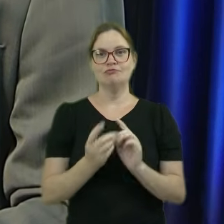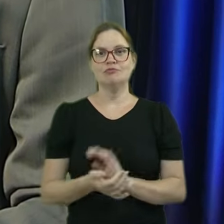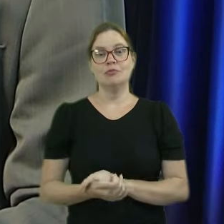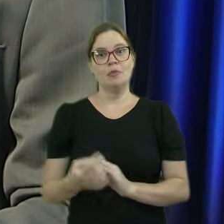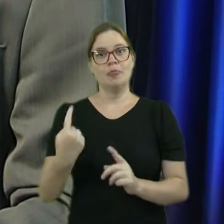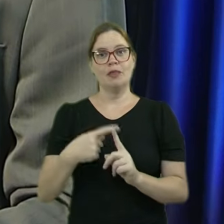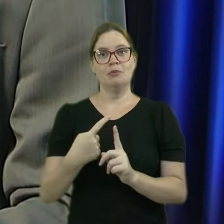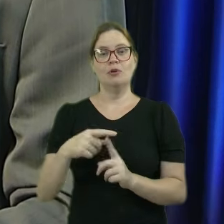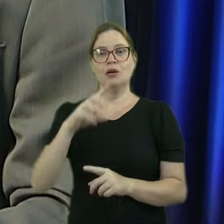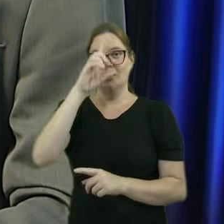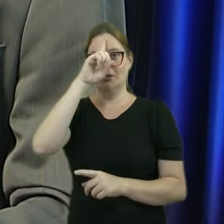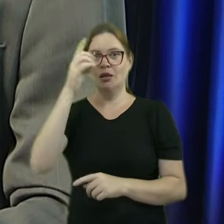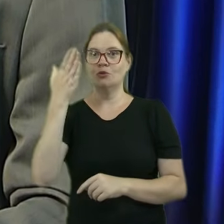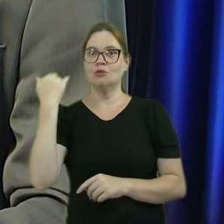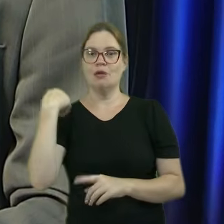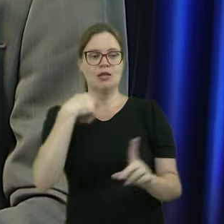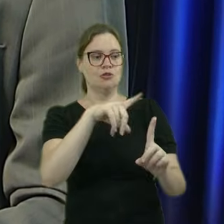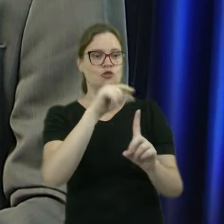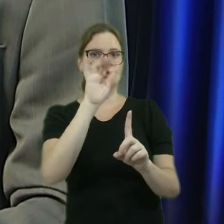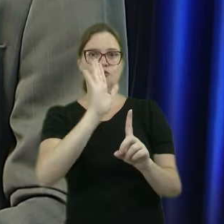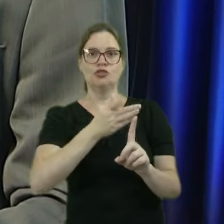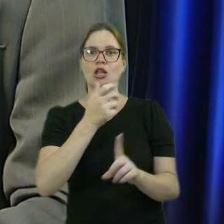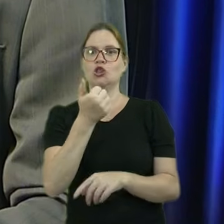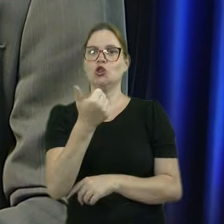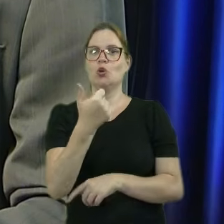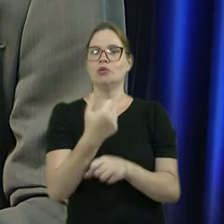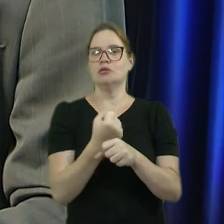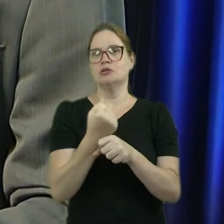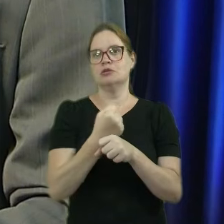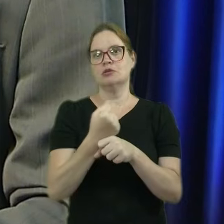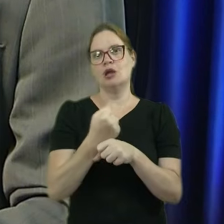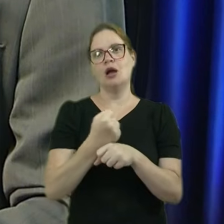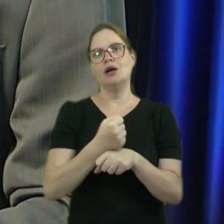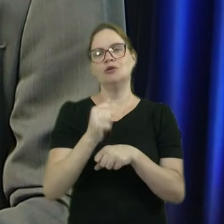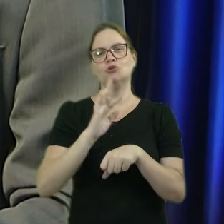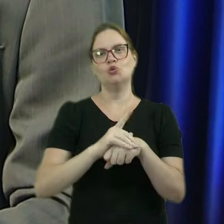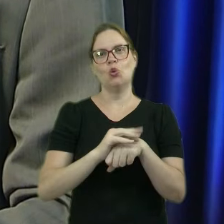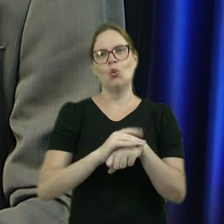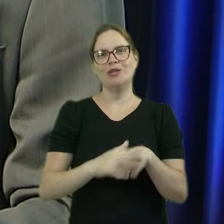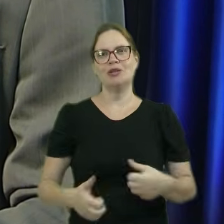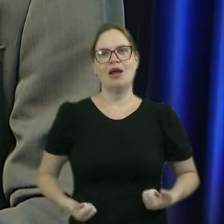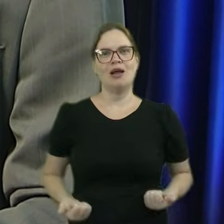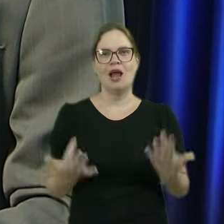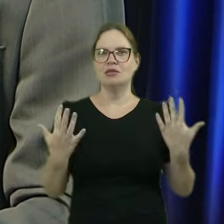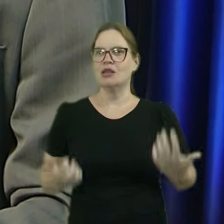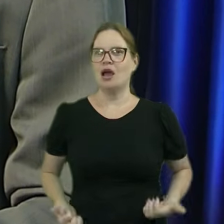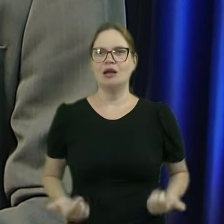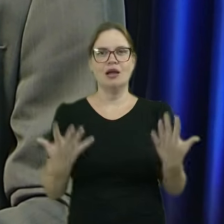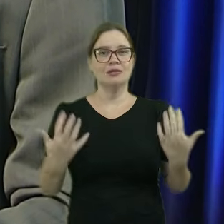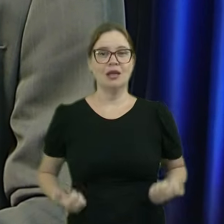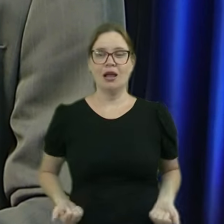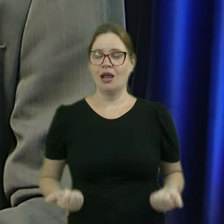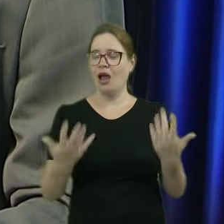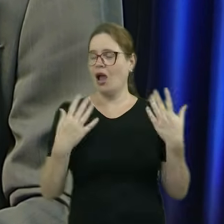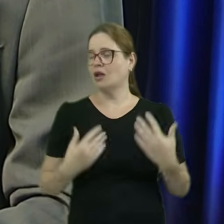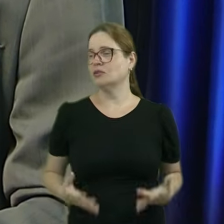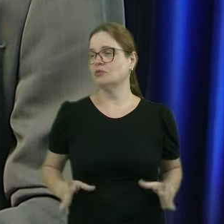por Deus e durante 12 anos padecendo pelos médicos, gastando todos os seus